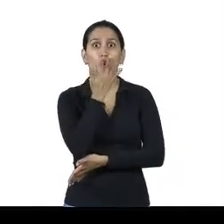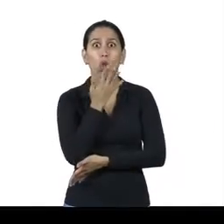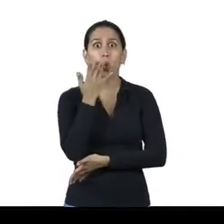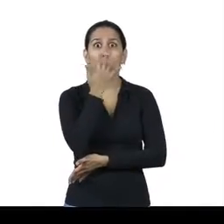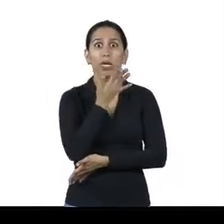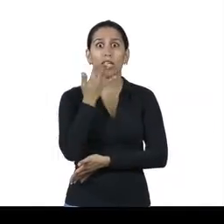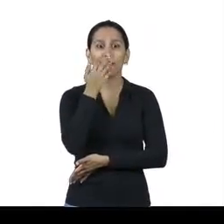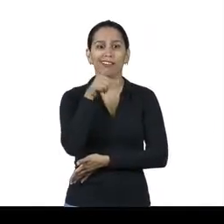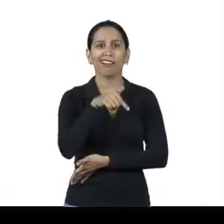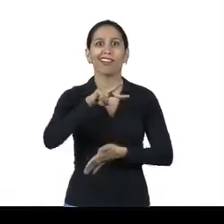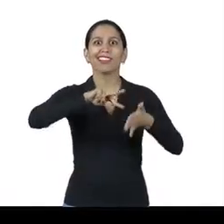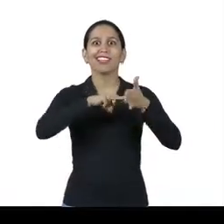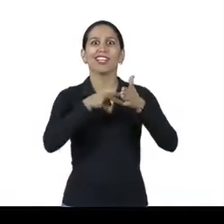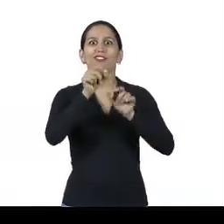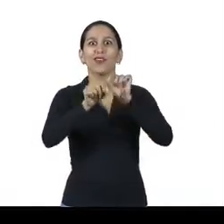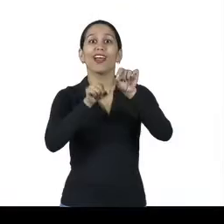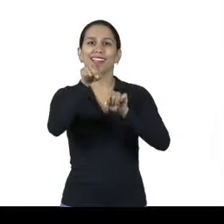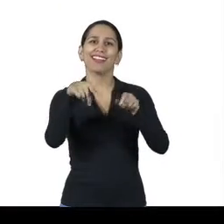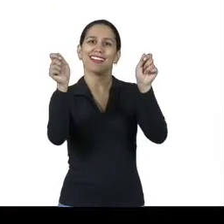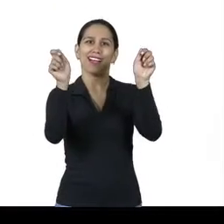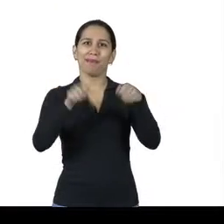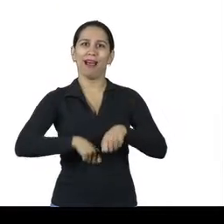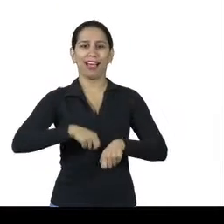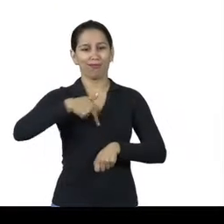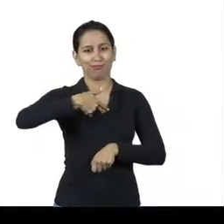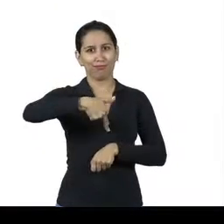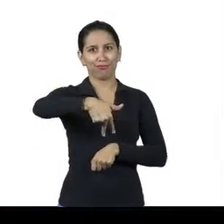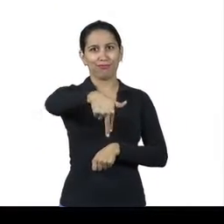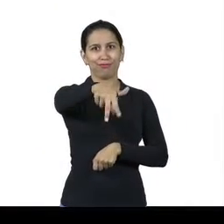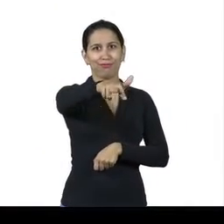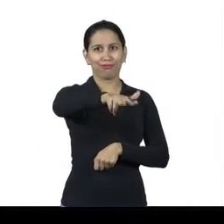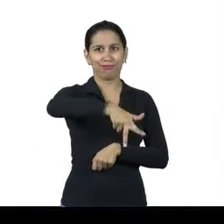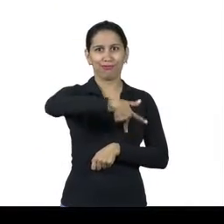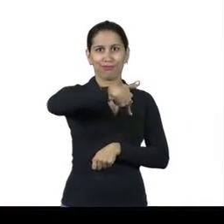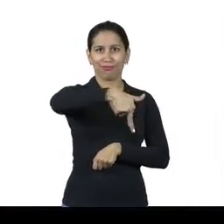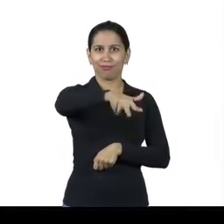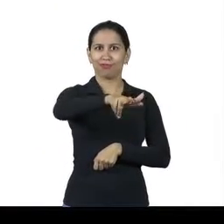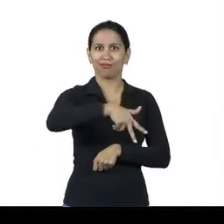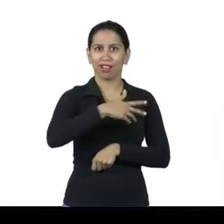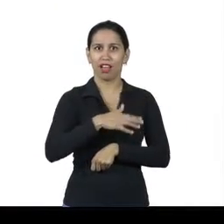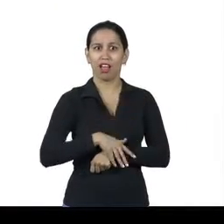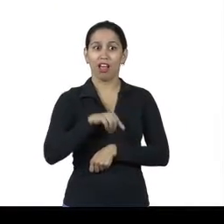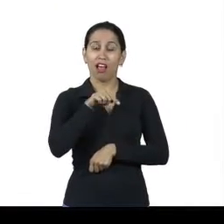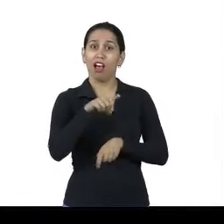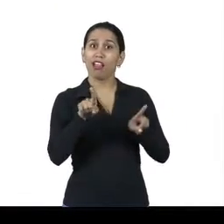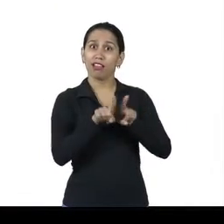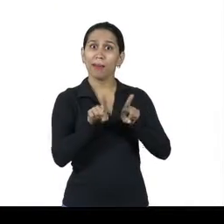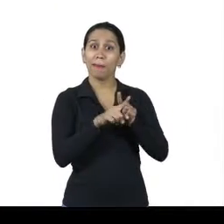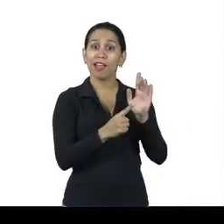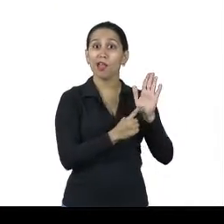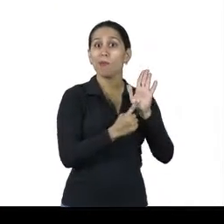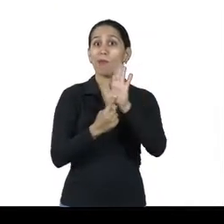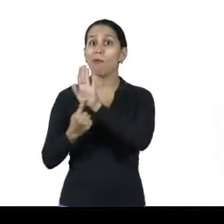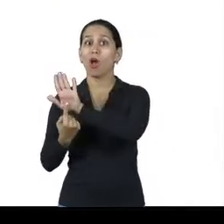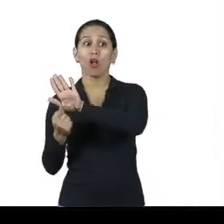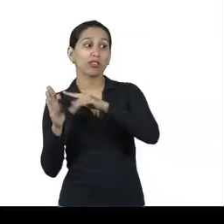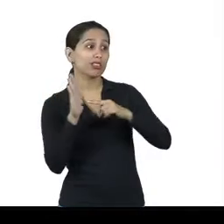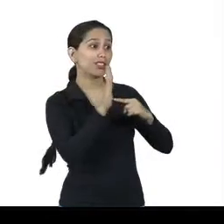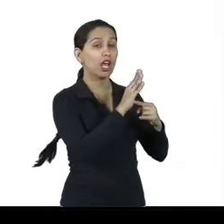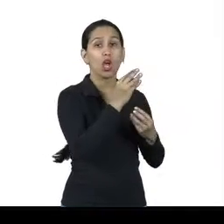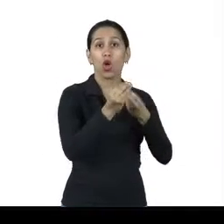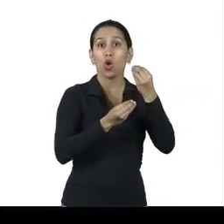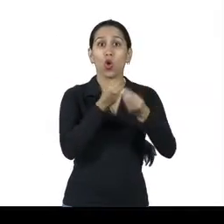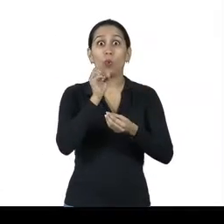você pode circular. Além de estarem sempre desobstruídas, deve indicar para onde é a saída, em caso de